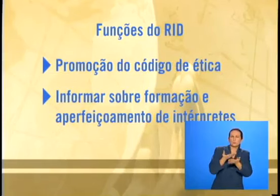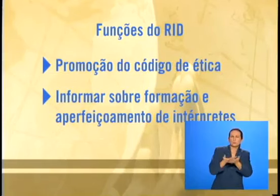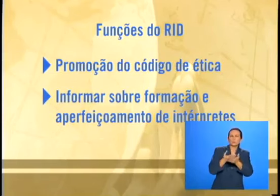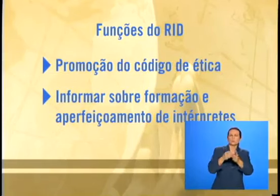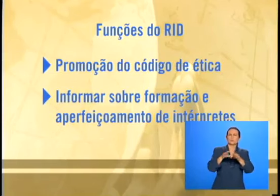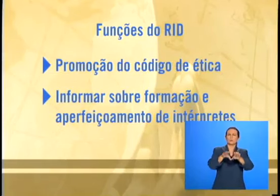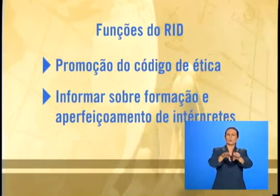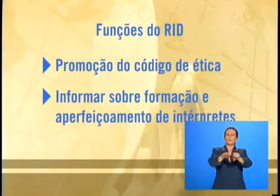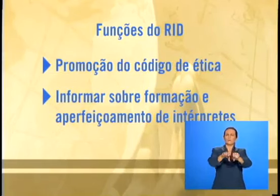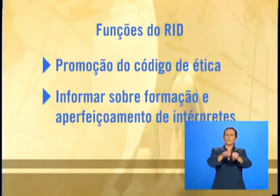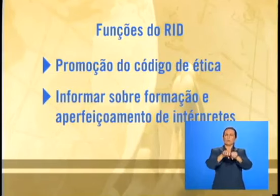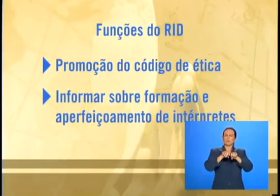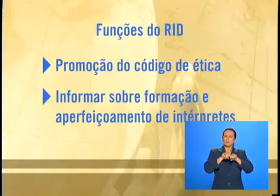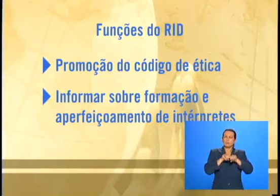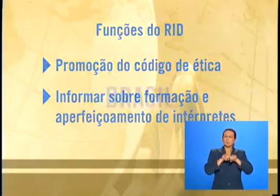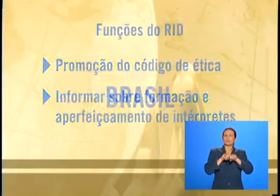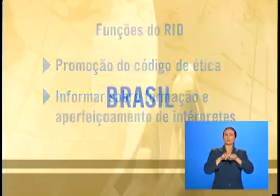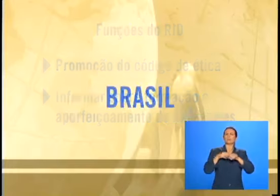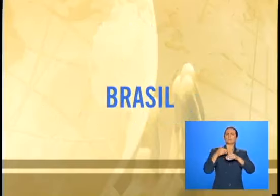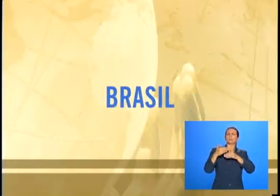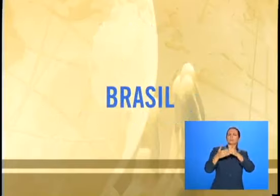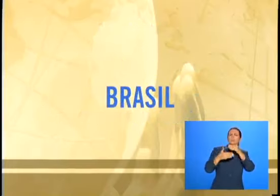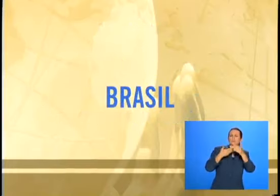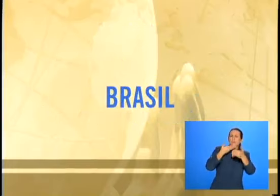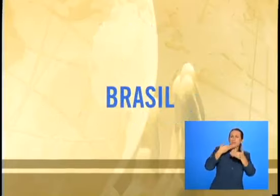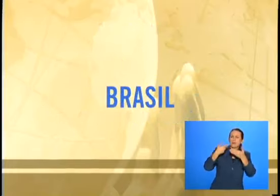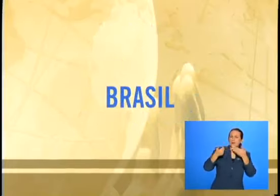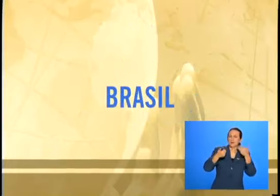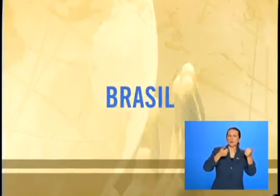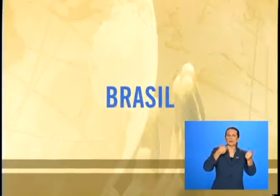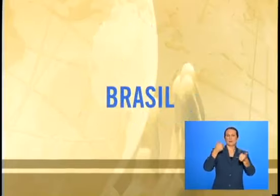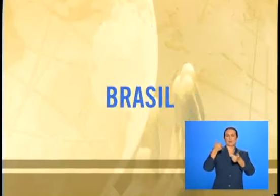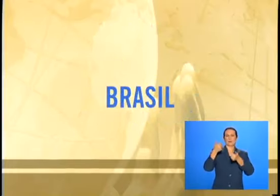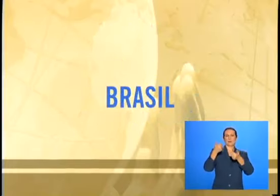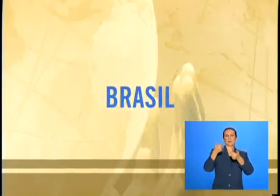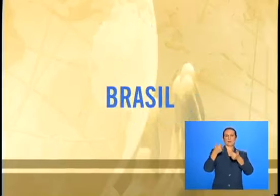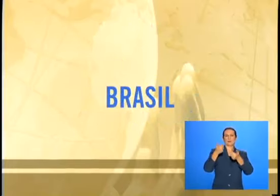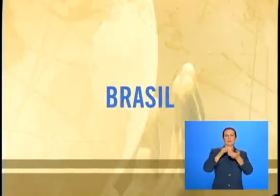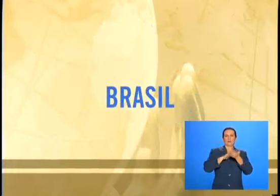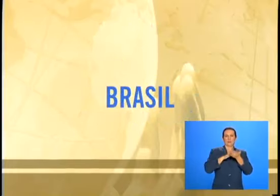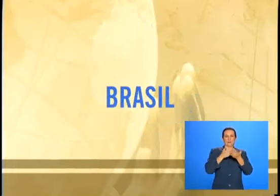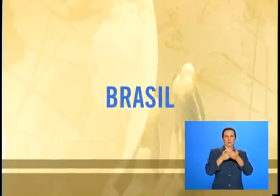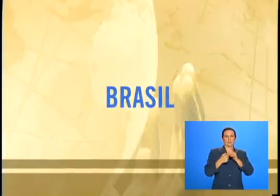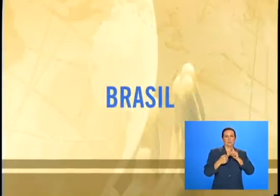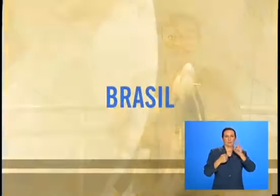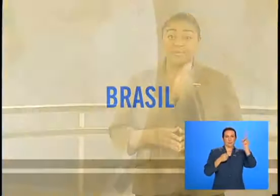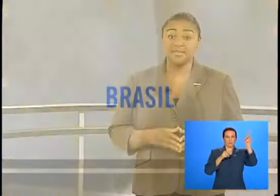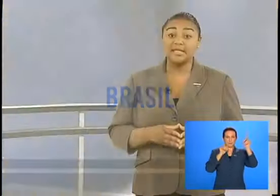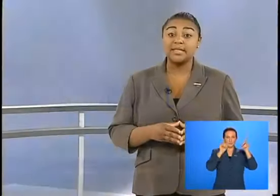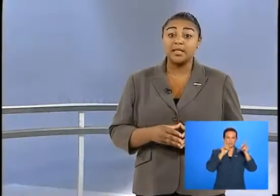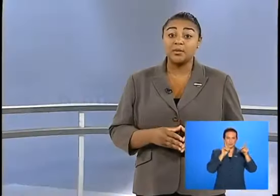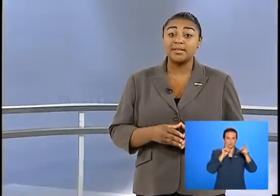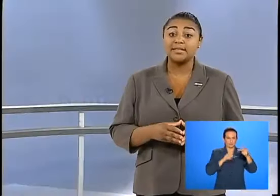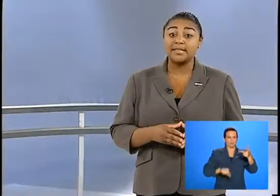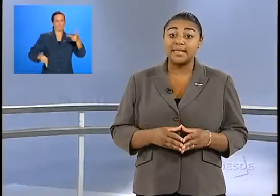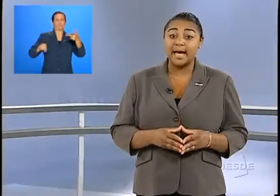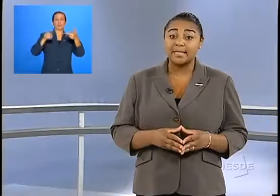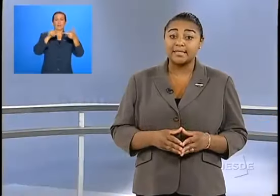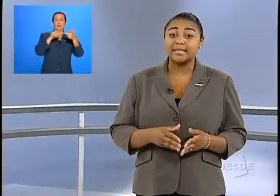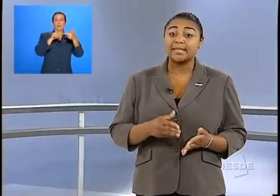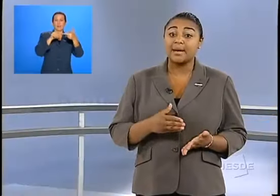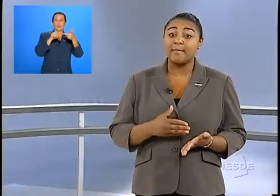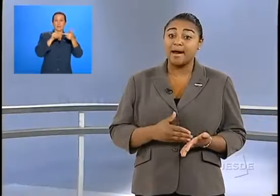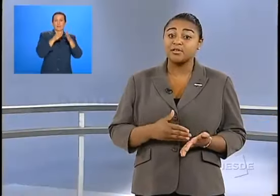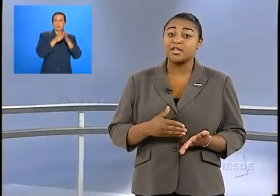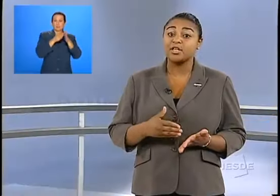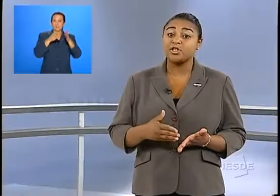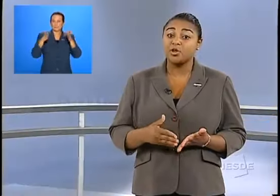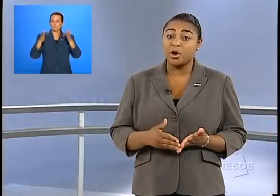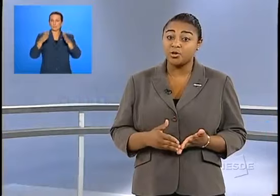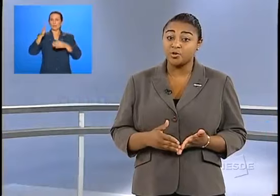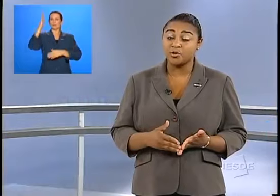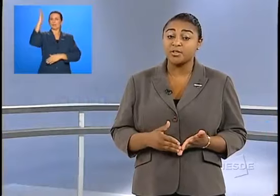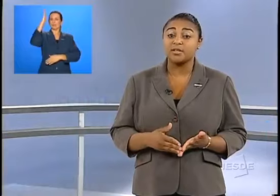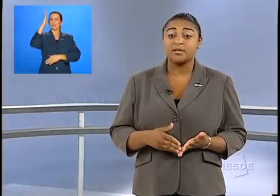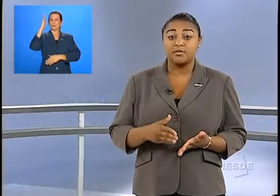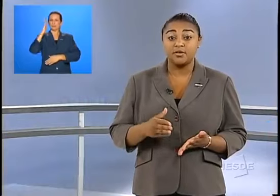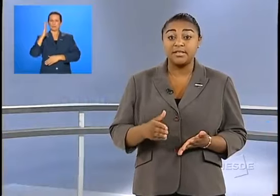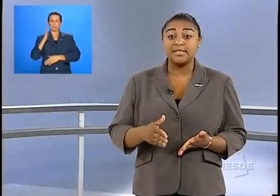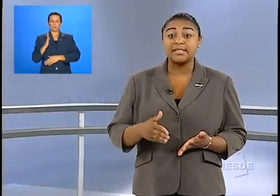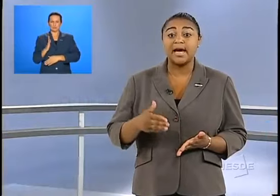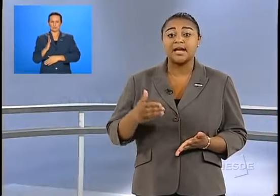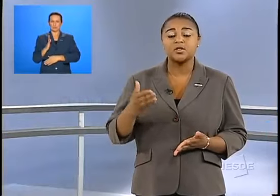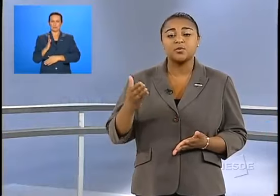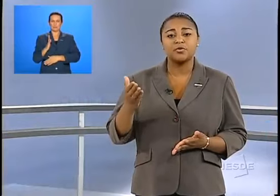aperfeiçoamento de intérpretes. Brasil. Presença de intérpretes de língua de sinais em trabalhos